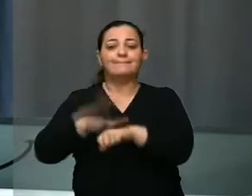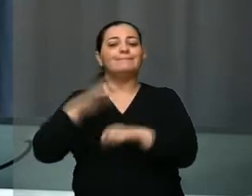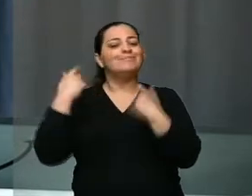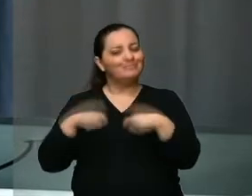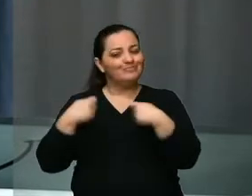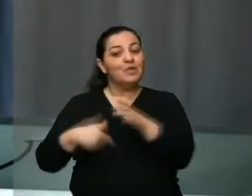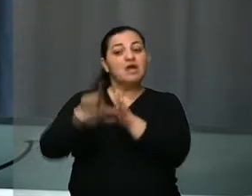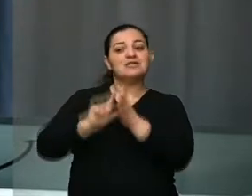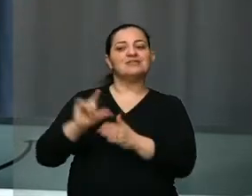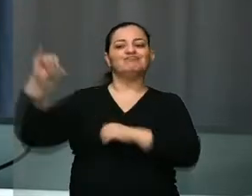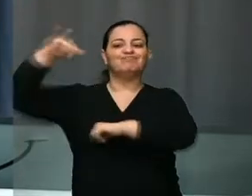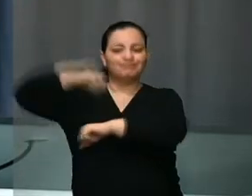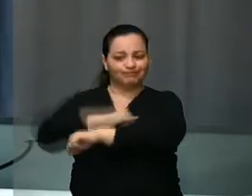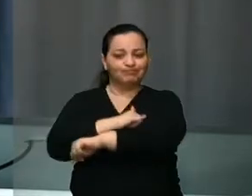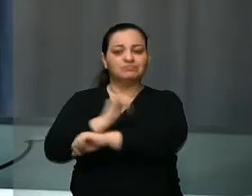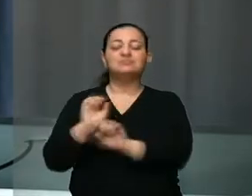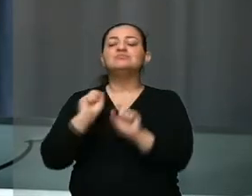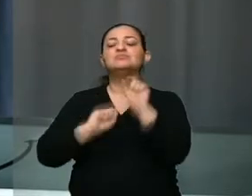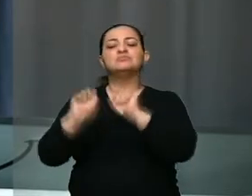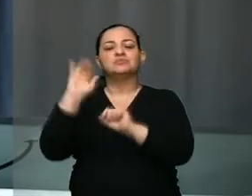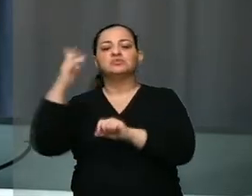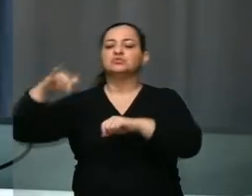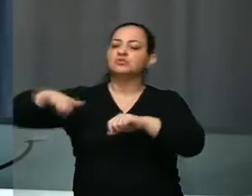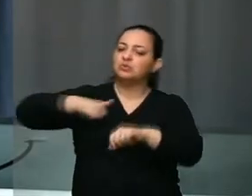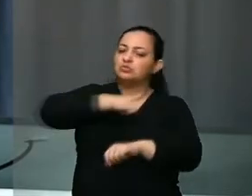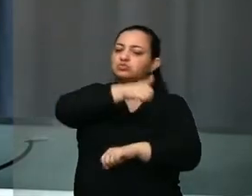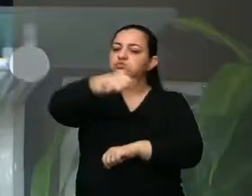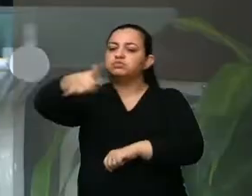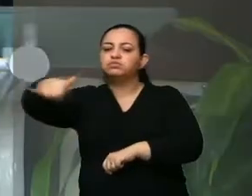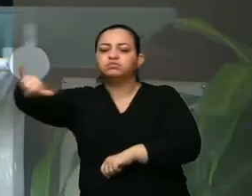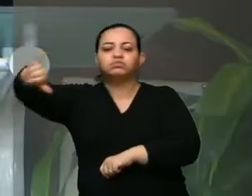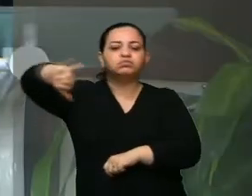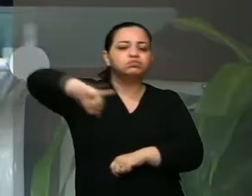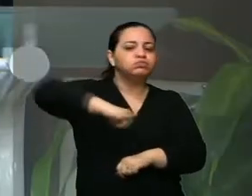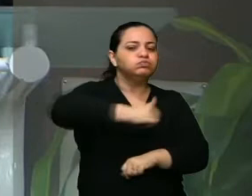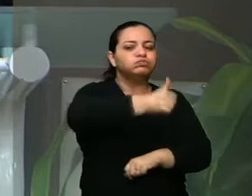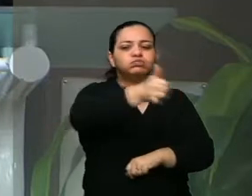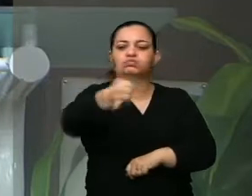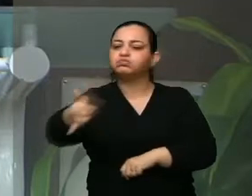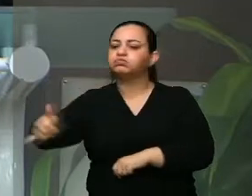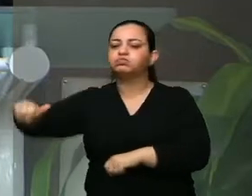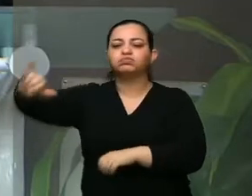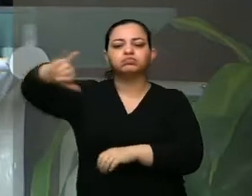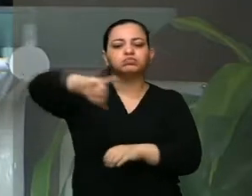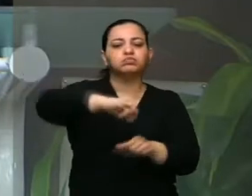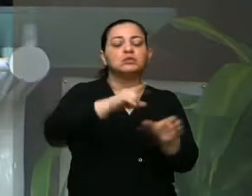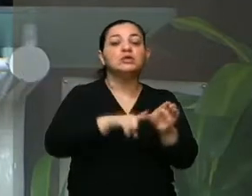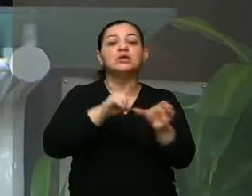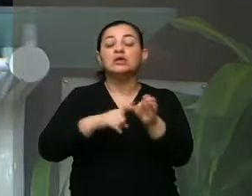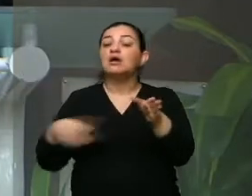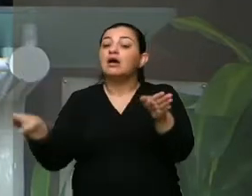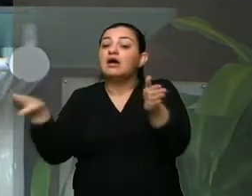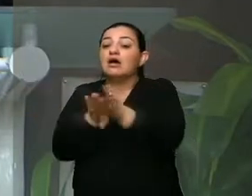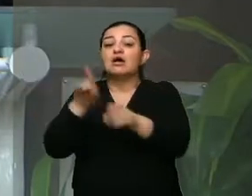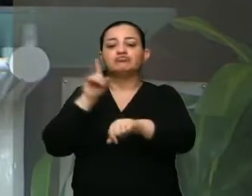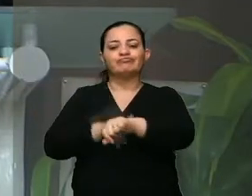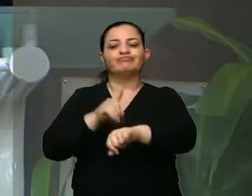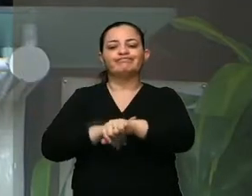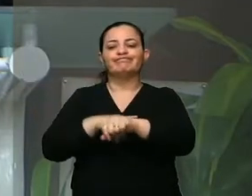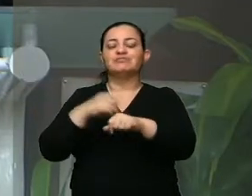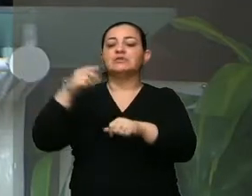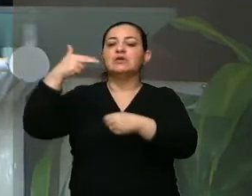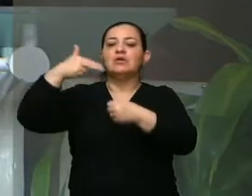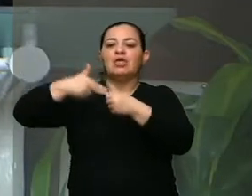pousar e ele fica dando voltas na cidade até que chegou o seu momento de pousar o